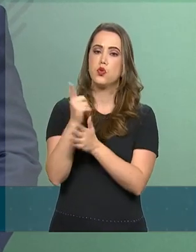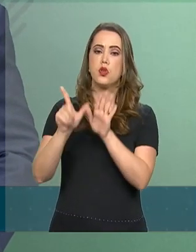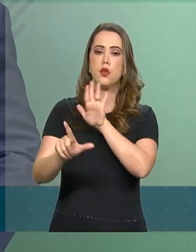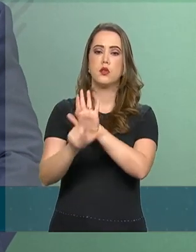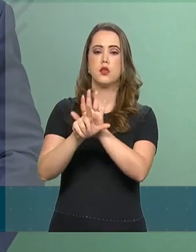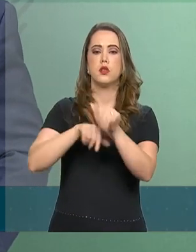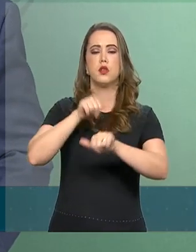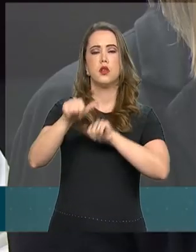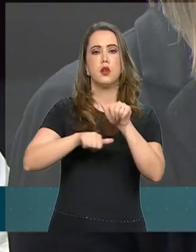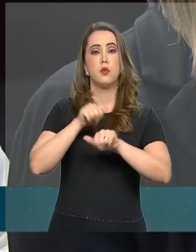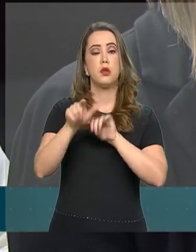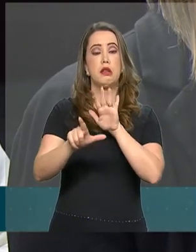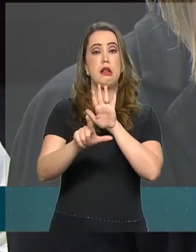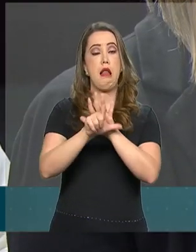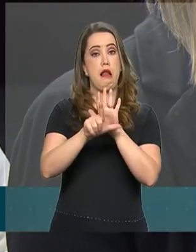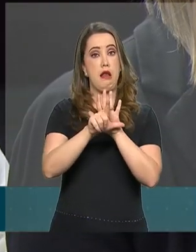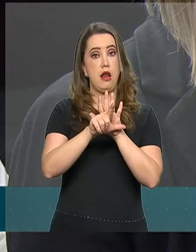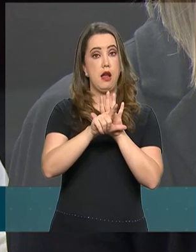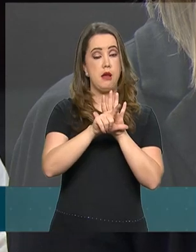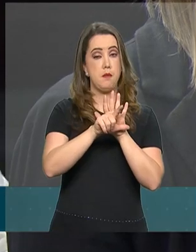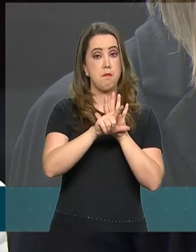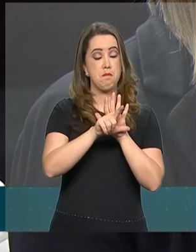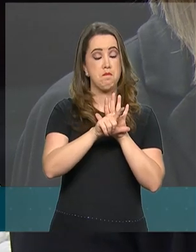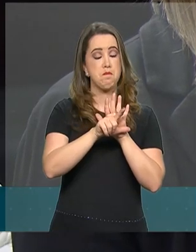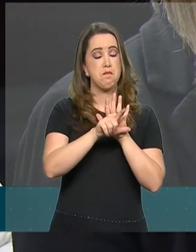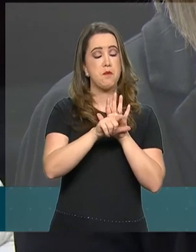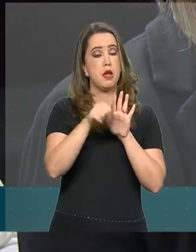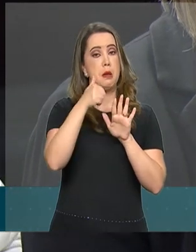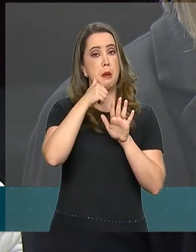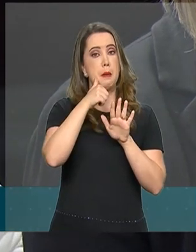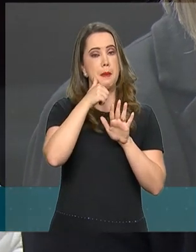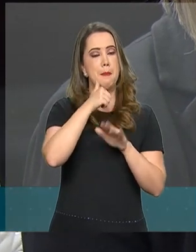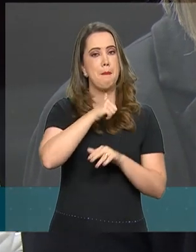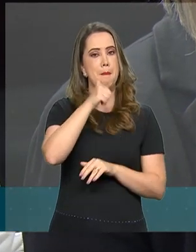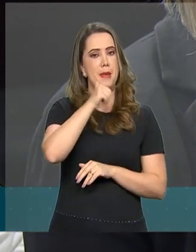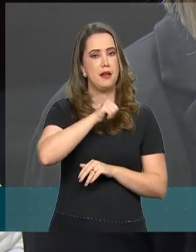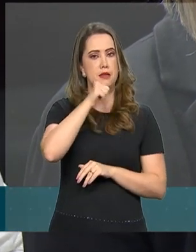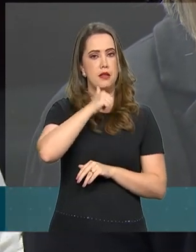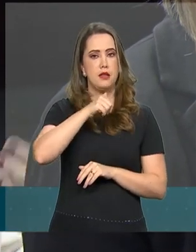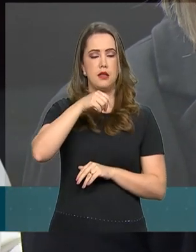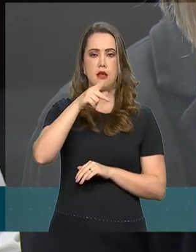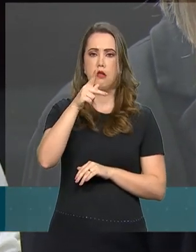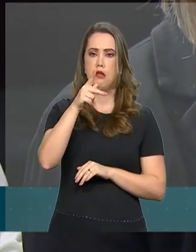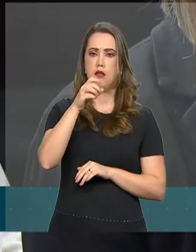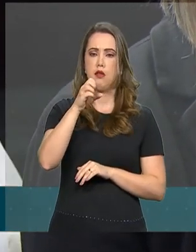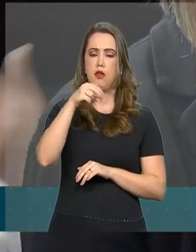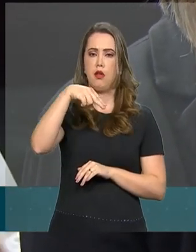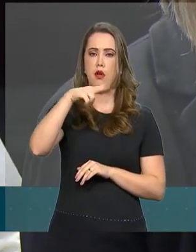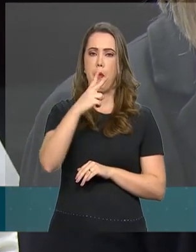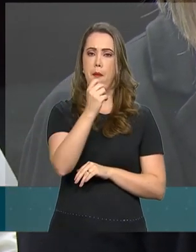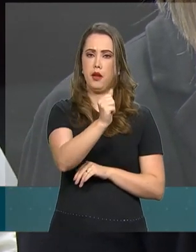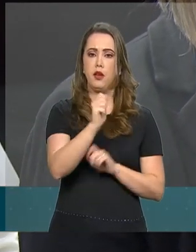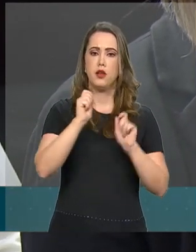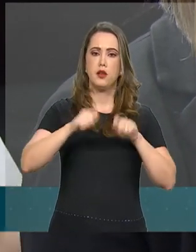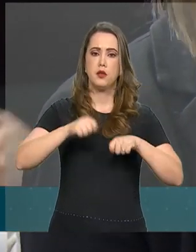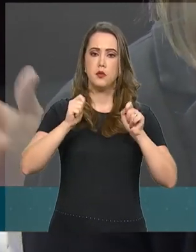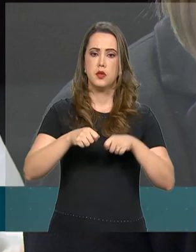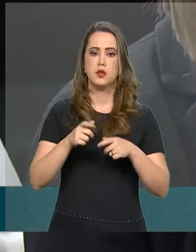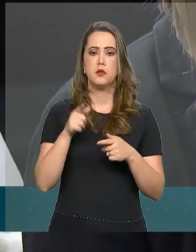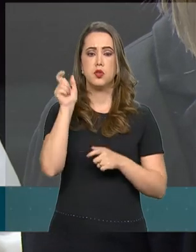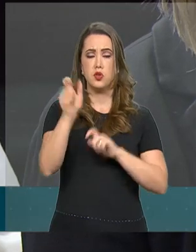até que altera a lei maria da penha e permitindo aos policiais afastarem o agressor da mulher vítima de violência em caso de grave ameaça